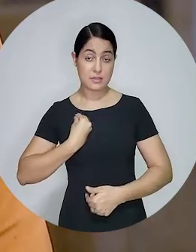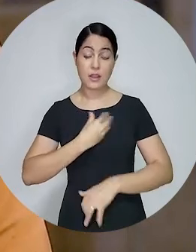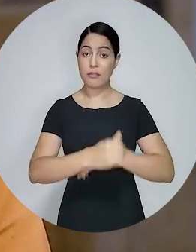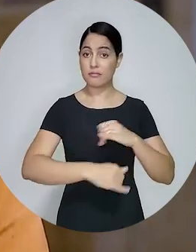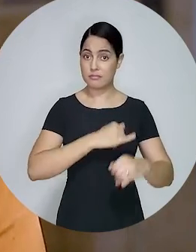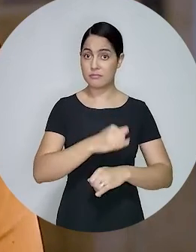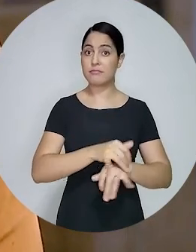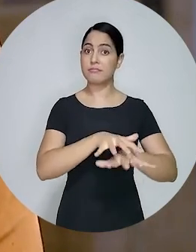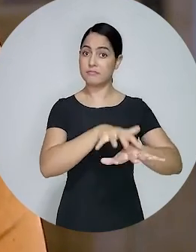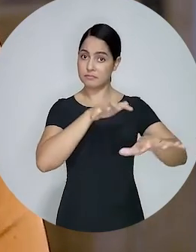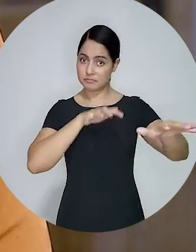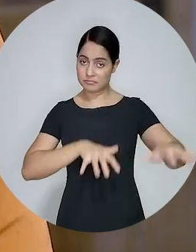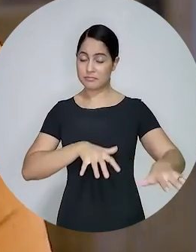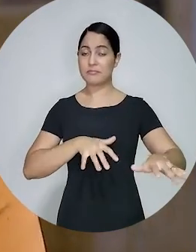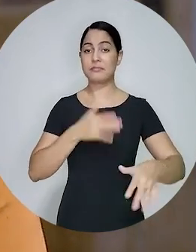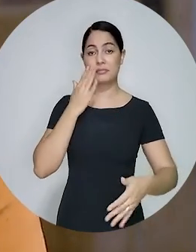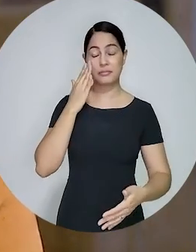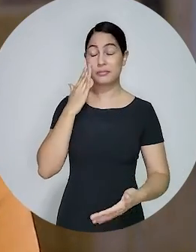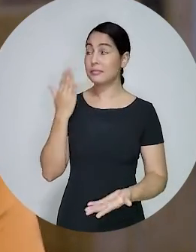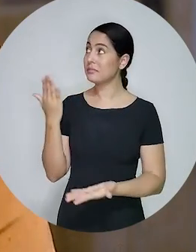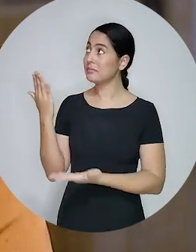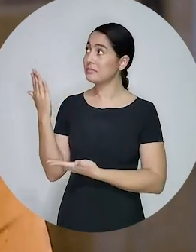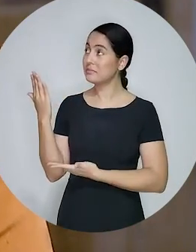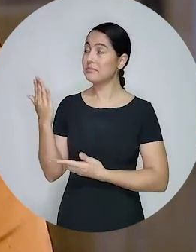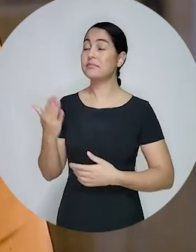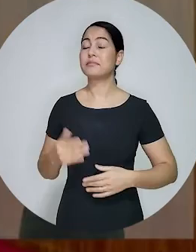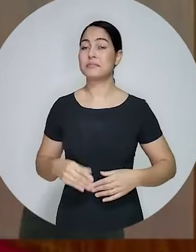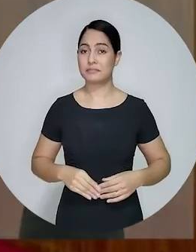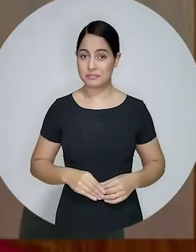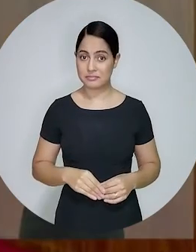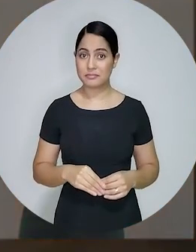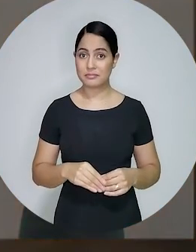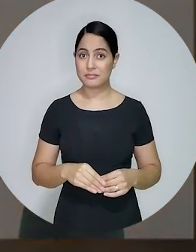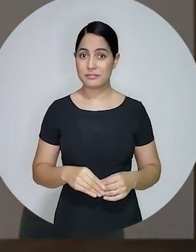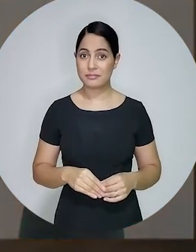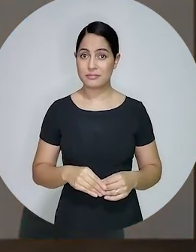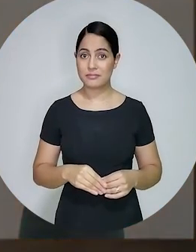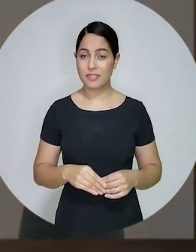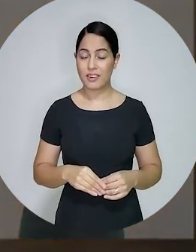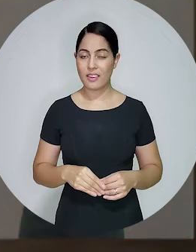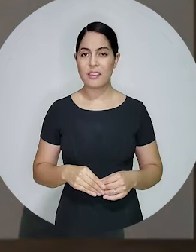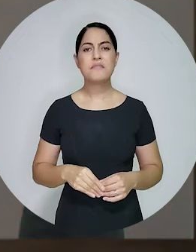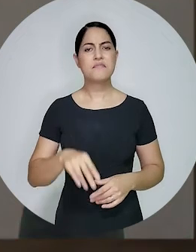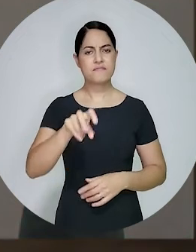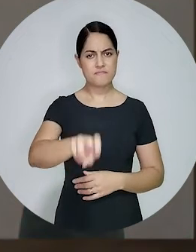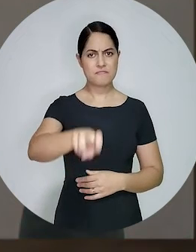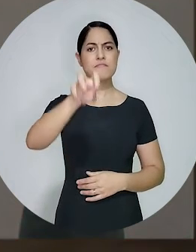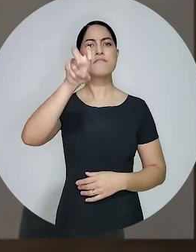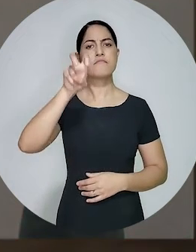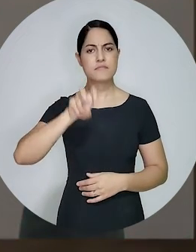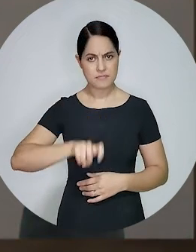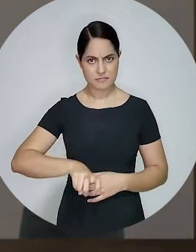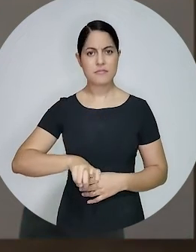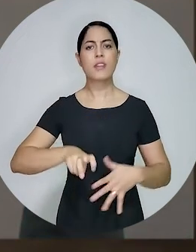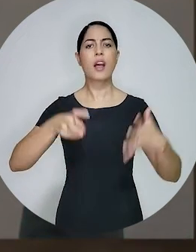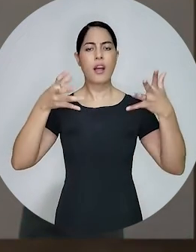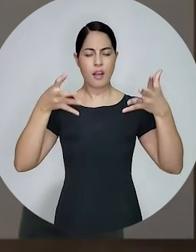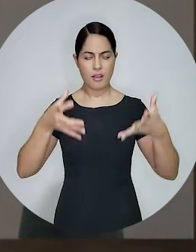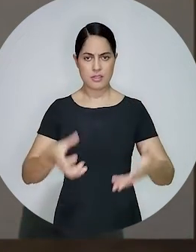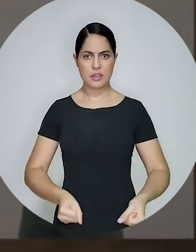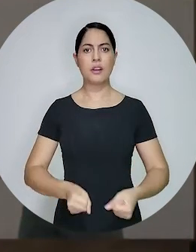aconteceu de modo presencial e também por teleconferência. Declaro aceitar o cargo de